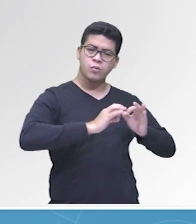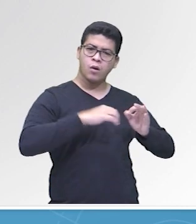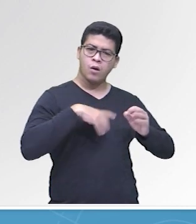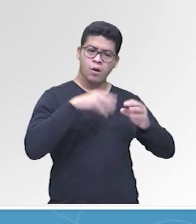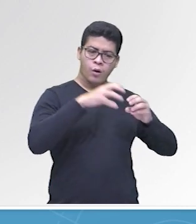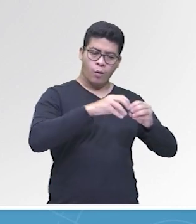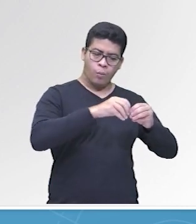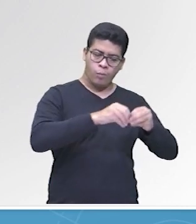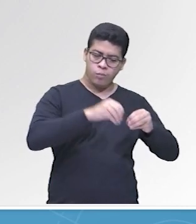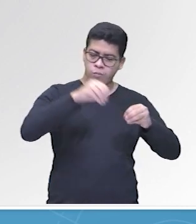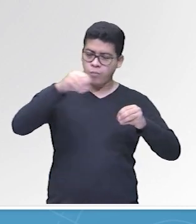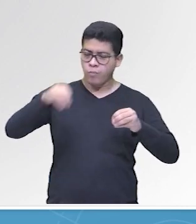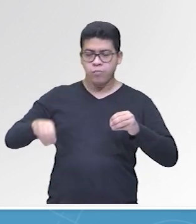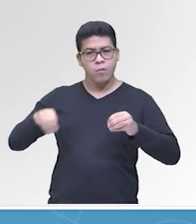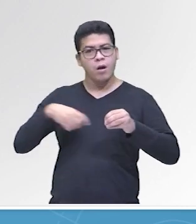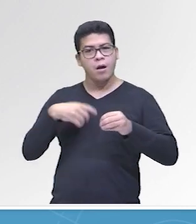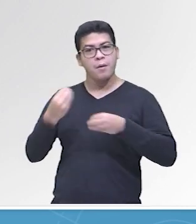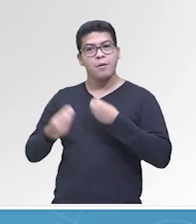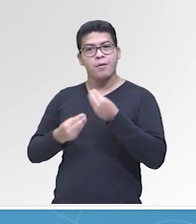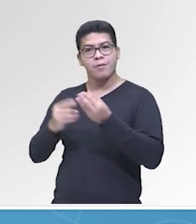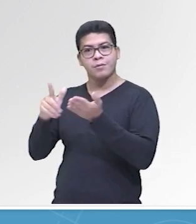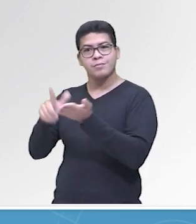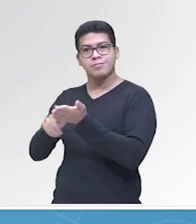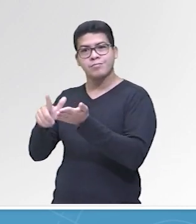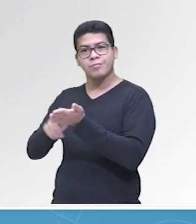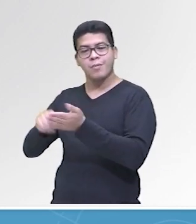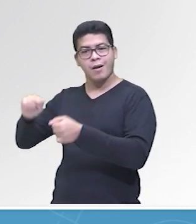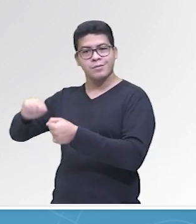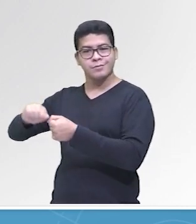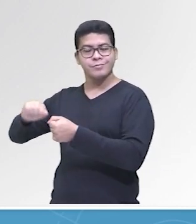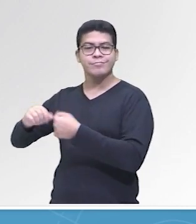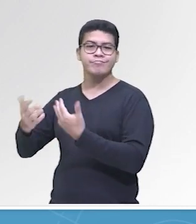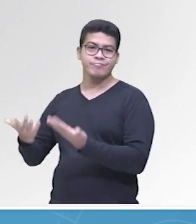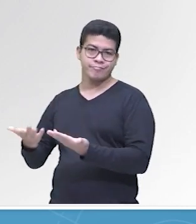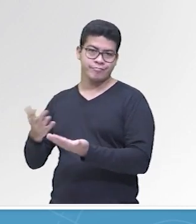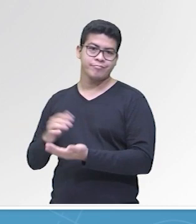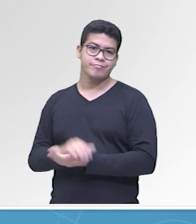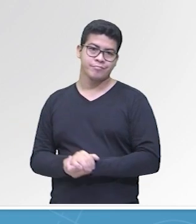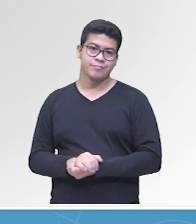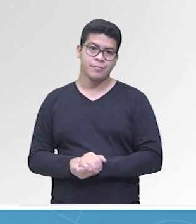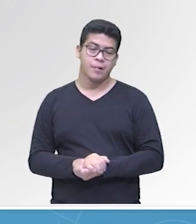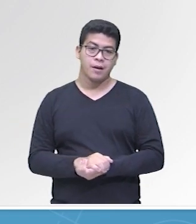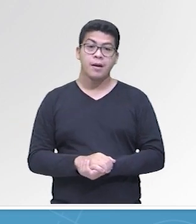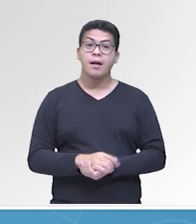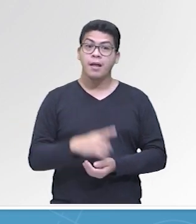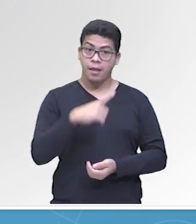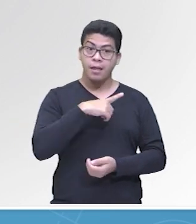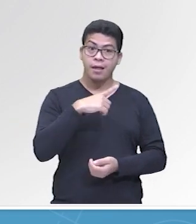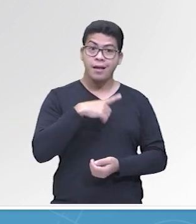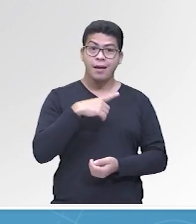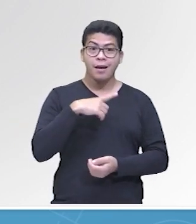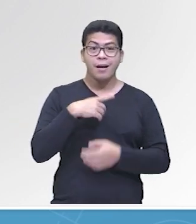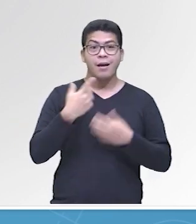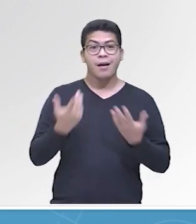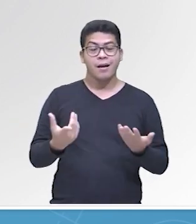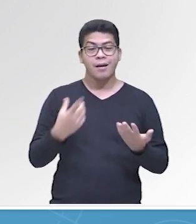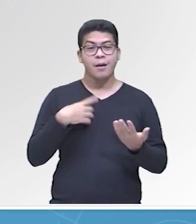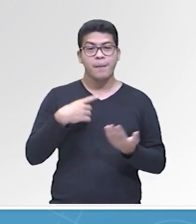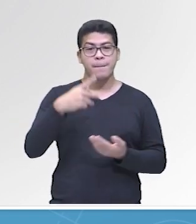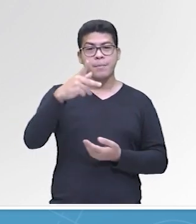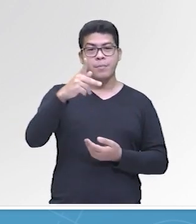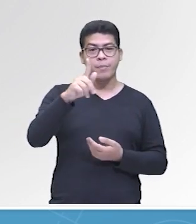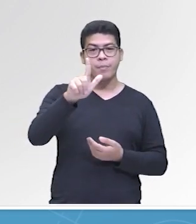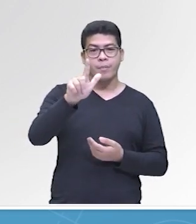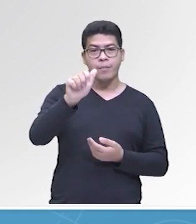compõe essas plantas. Outro exemplo que eu trago para vocês são a evidência dos plastos, olha